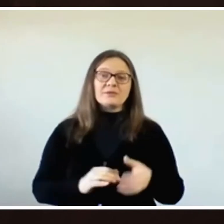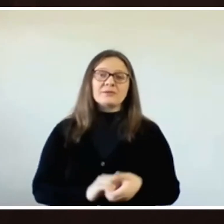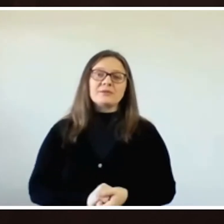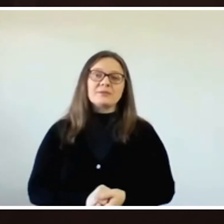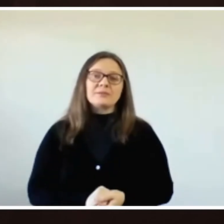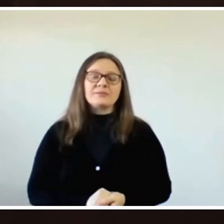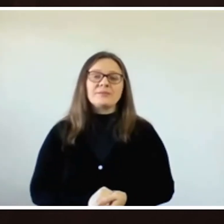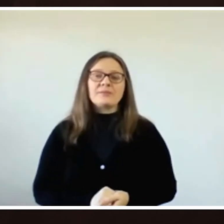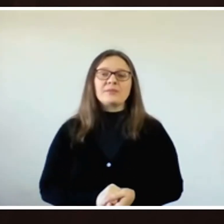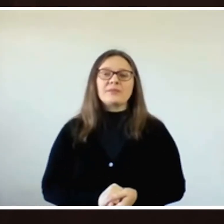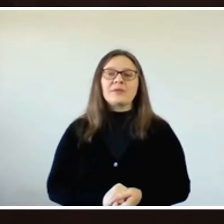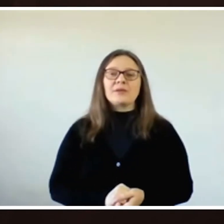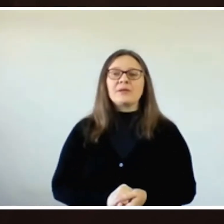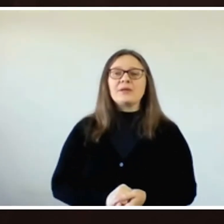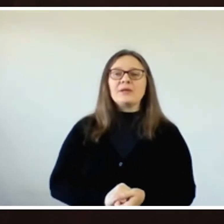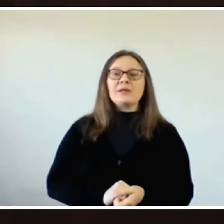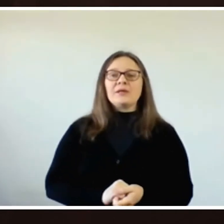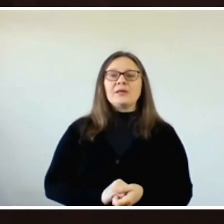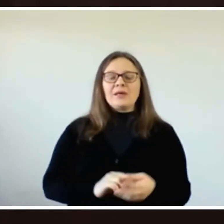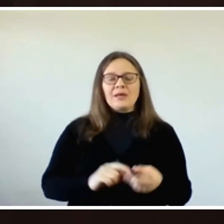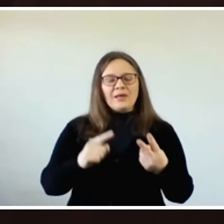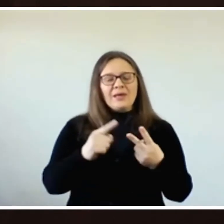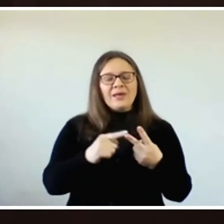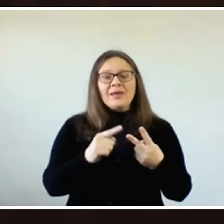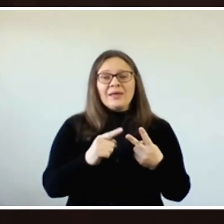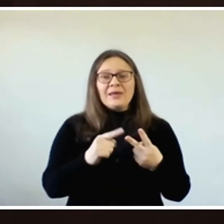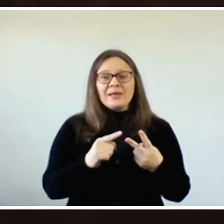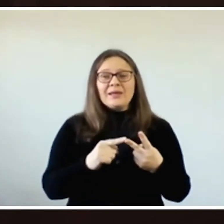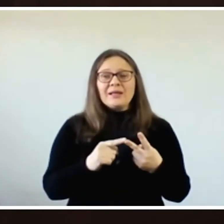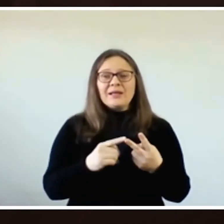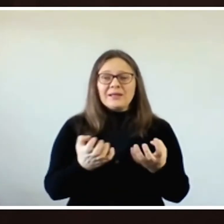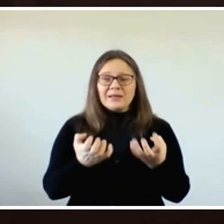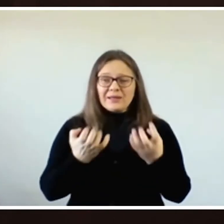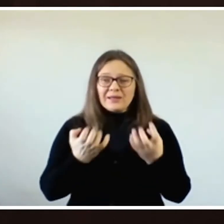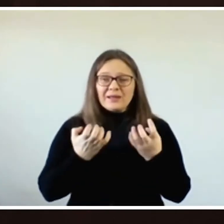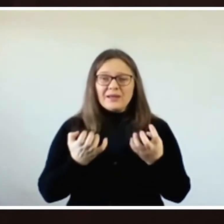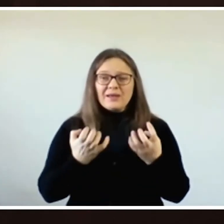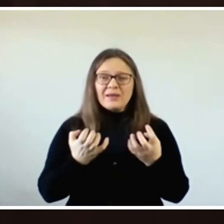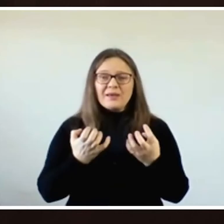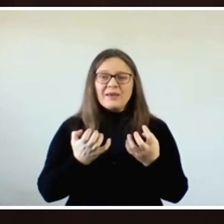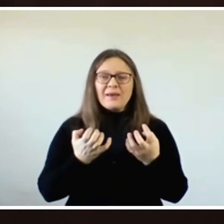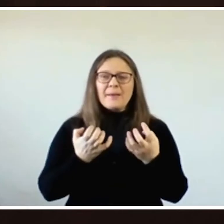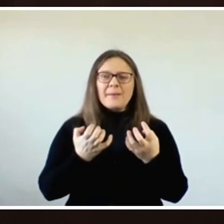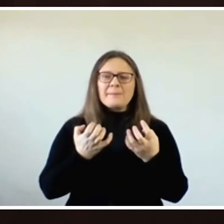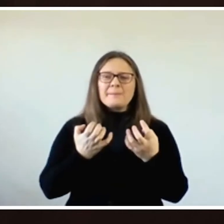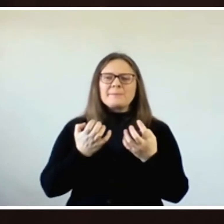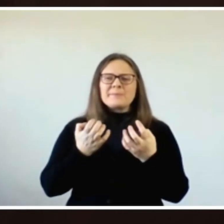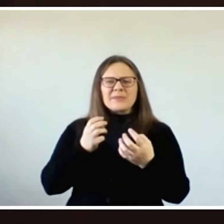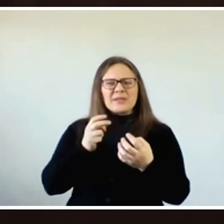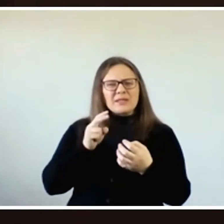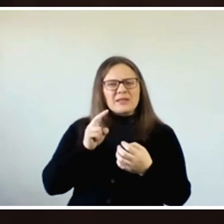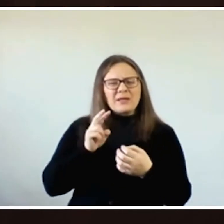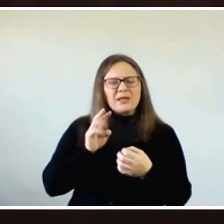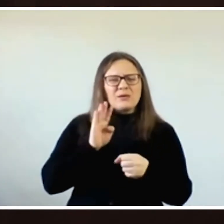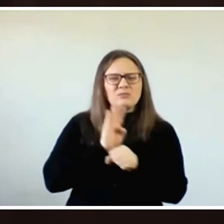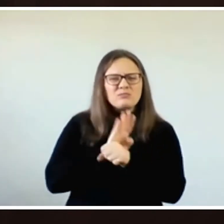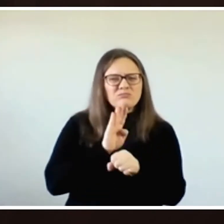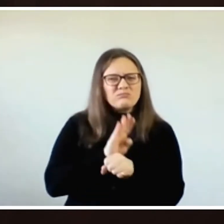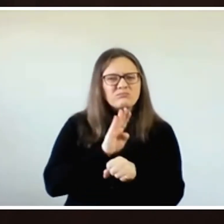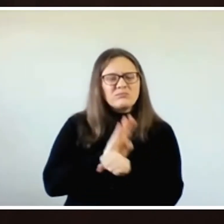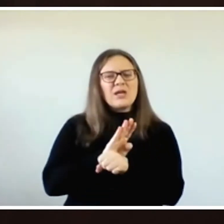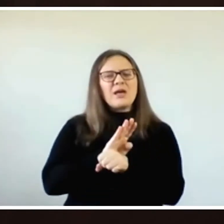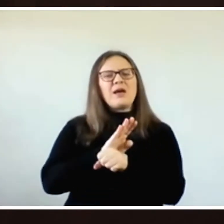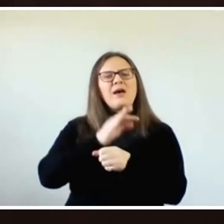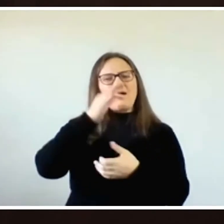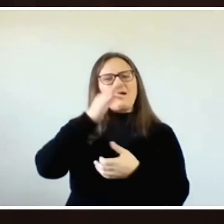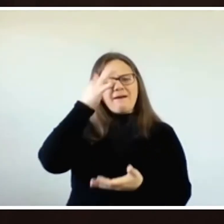genuína profissão da fé, ele sofreu muito nas mãos dos que defendiam arianismo, tá?